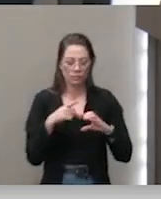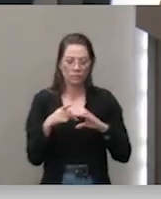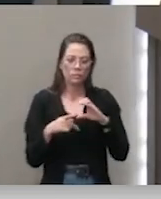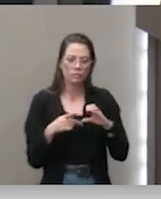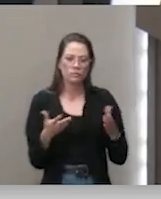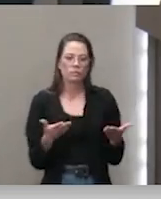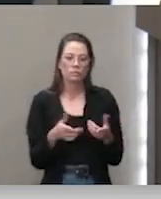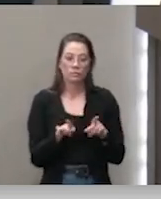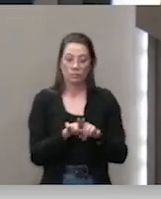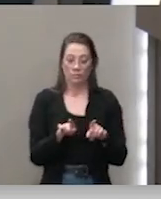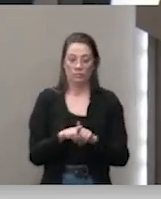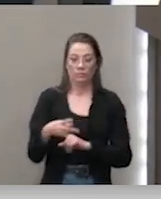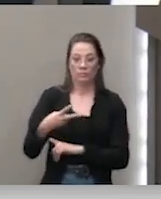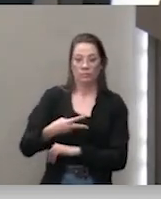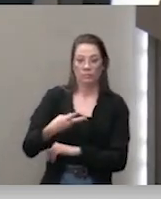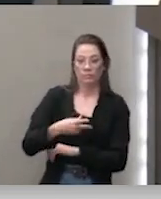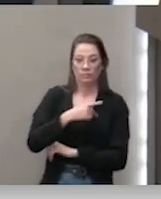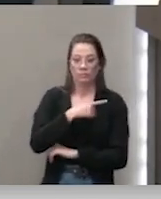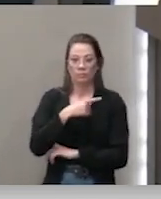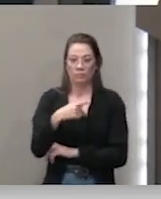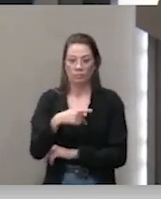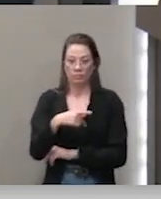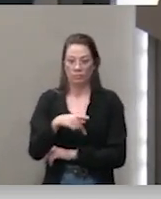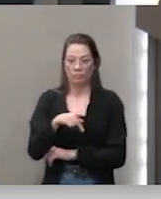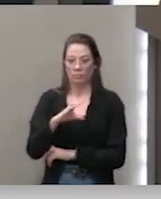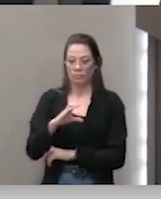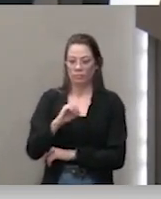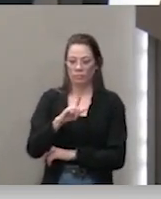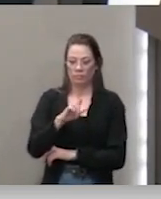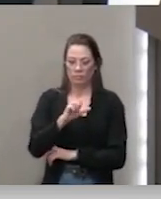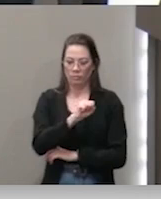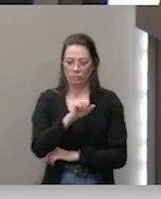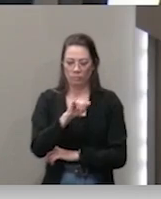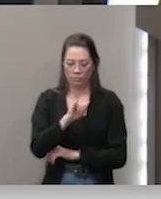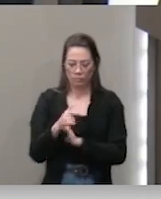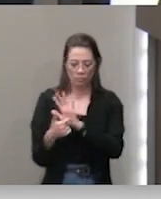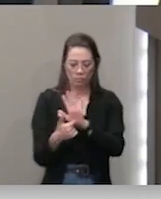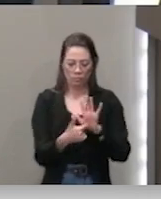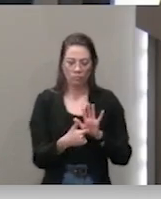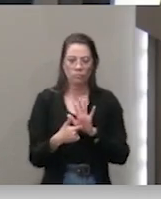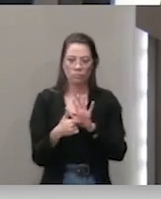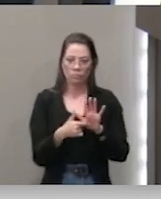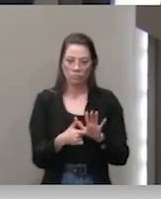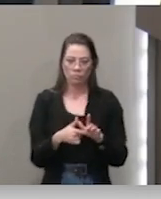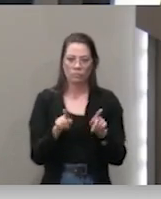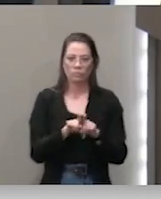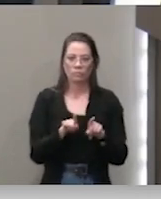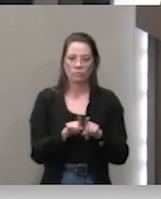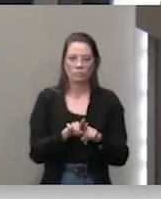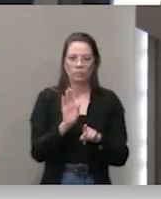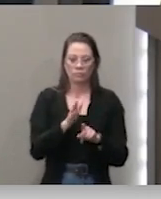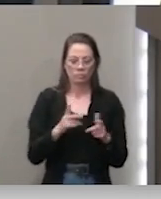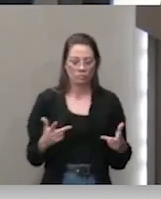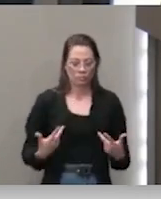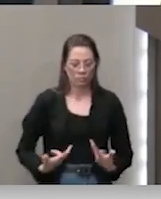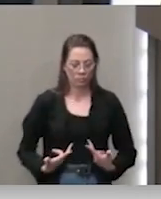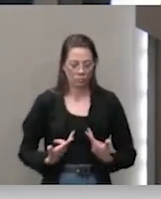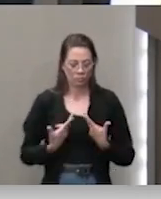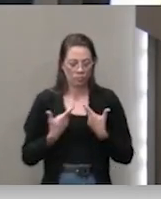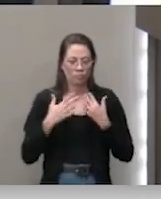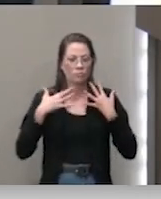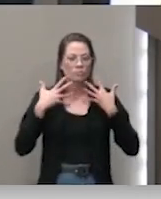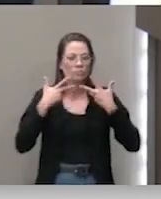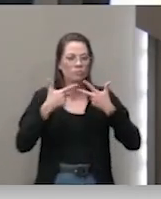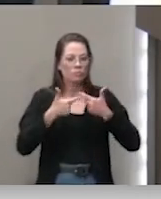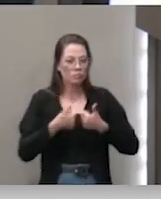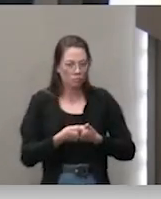Agora há pouco mesmo falou o vice-presidente Rafael Colucci. Rafael, o senhor mostrou no seu grande expediente os números das castrações que aumentaram. Não foi iniciativa só do